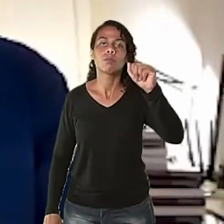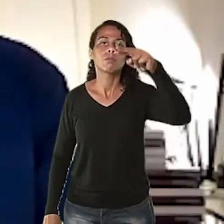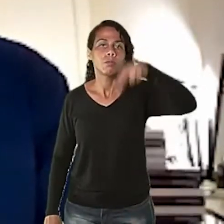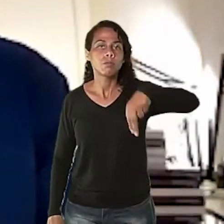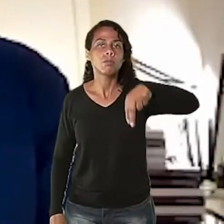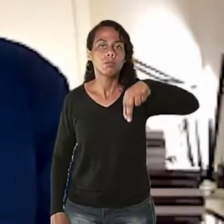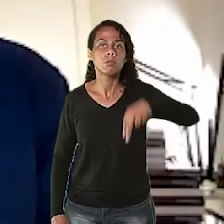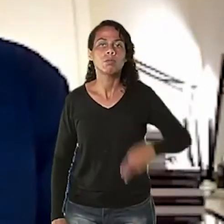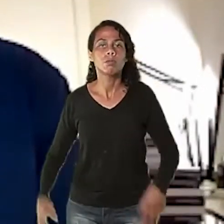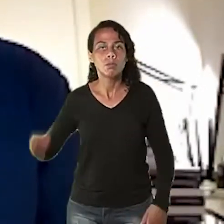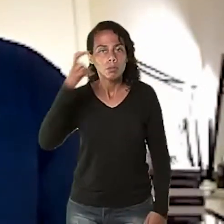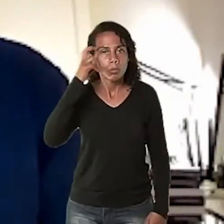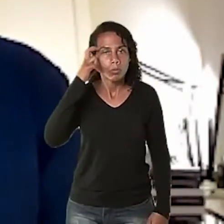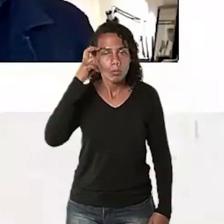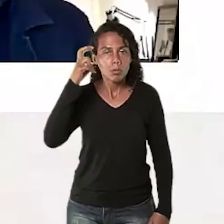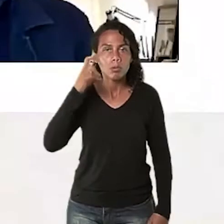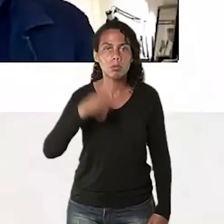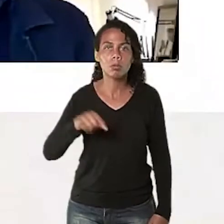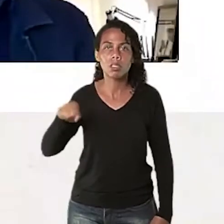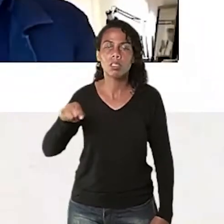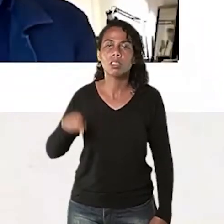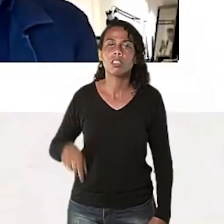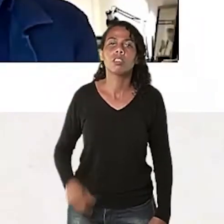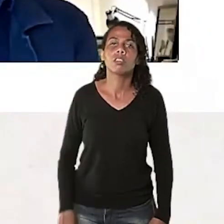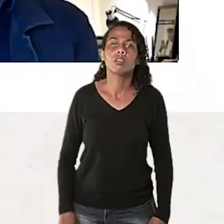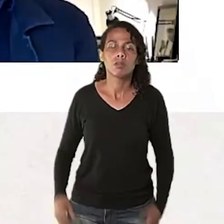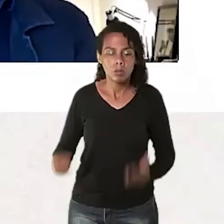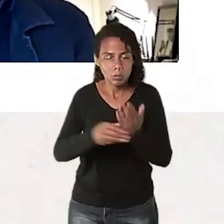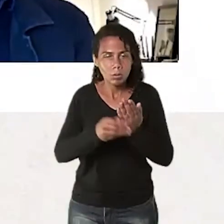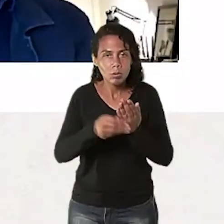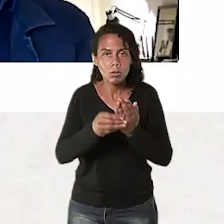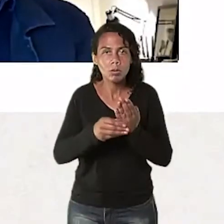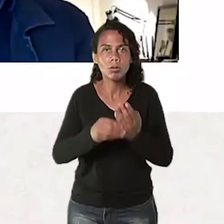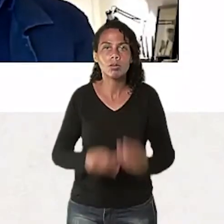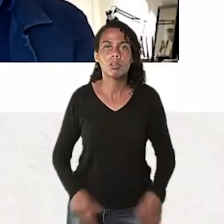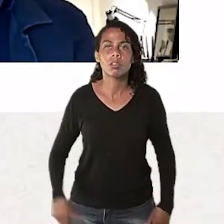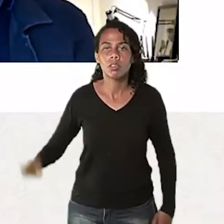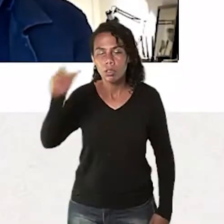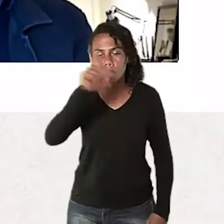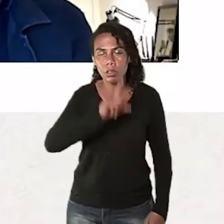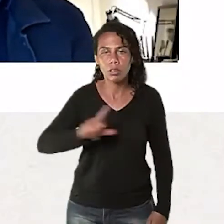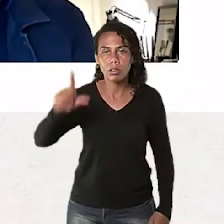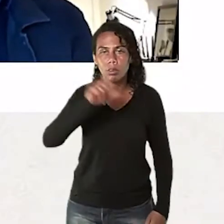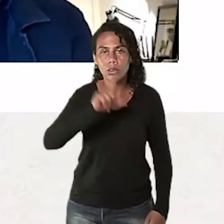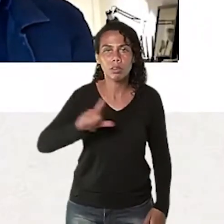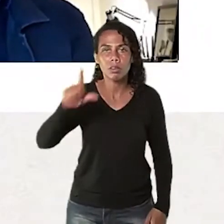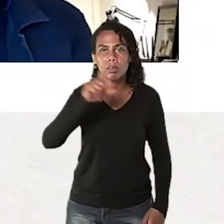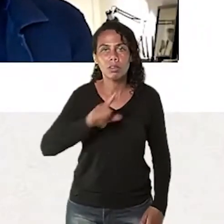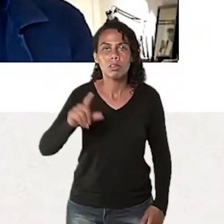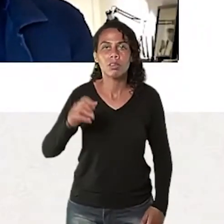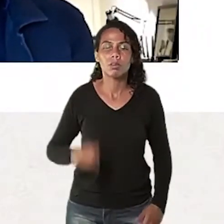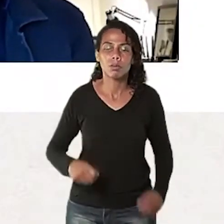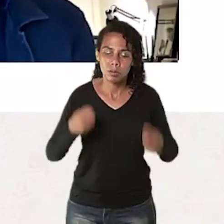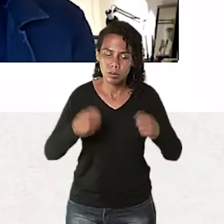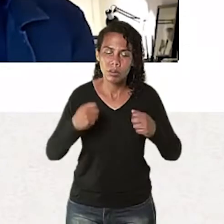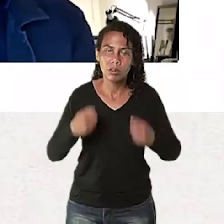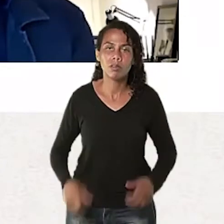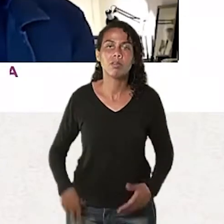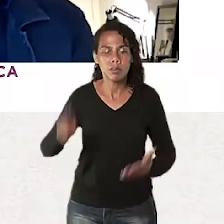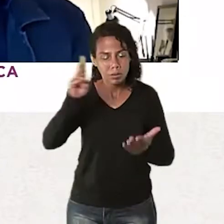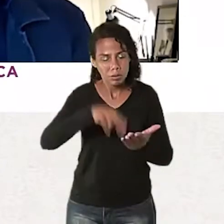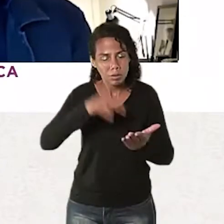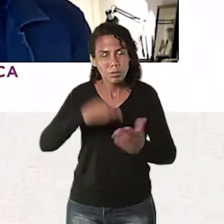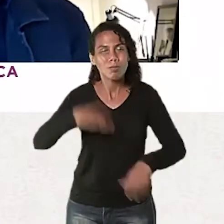tem fôlego curto. Olha que absurdo. São melhores contistas do que romancistas, né? E